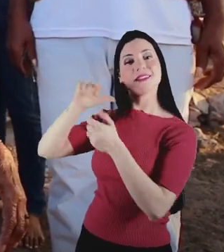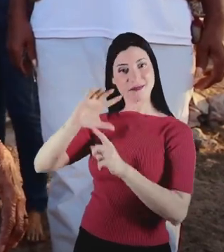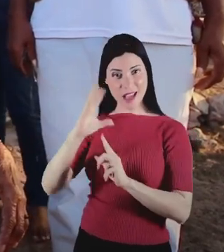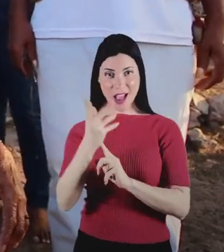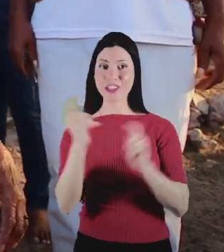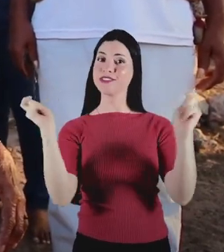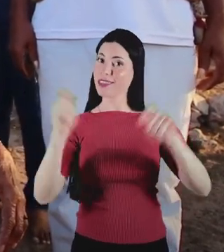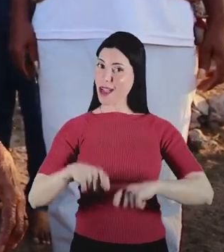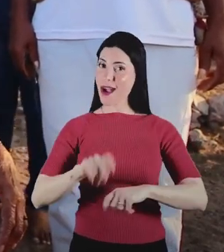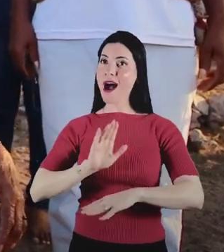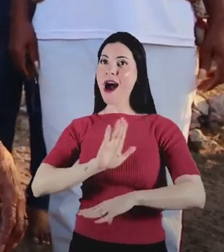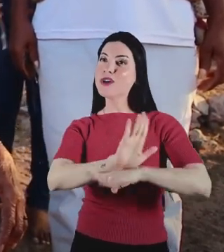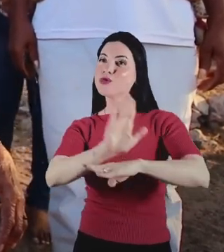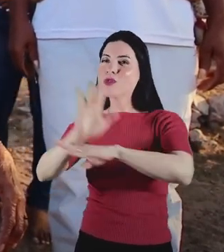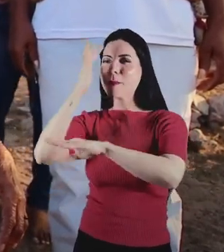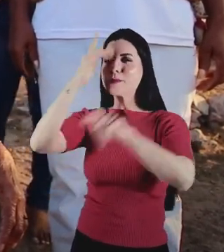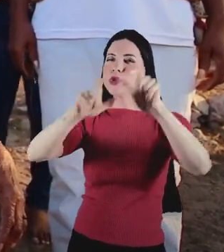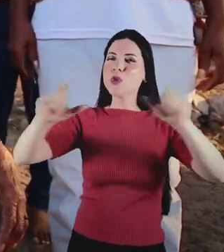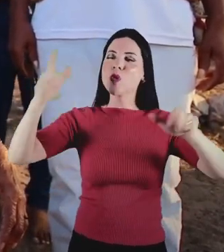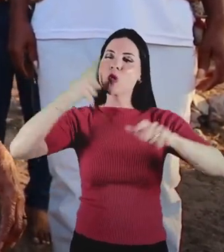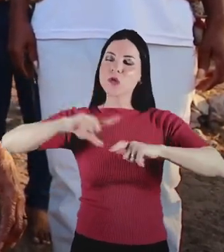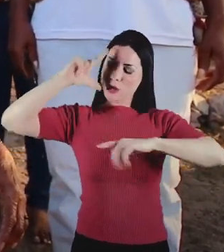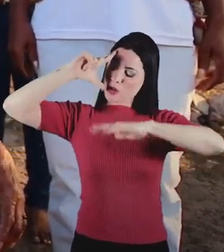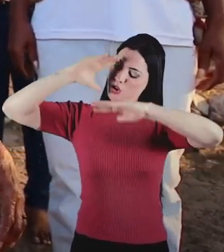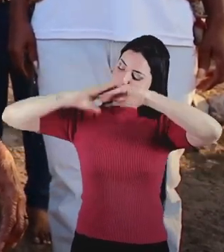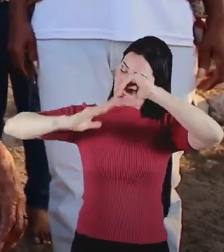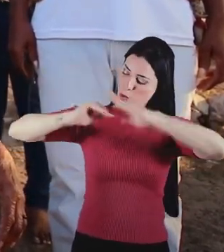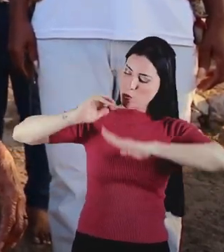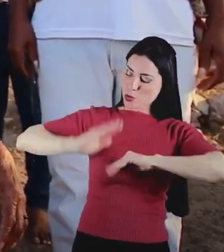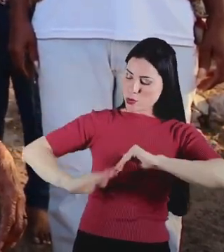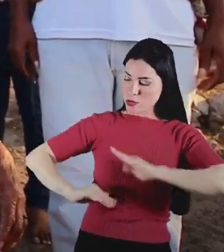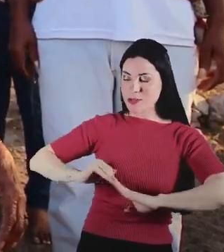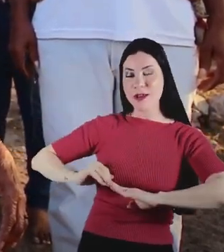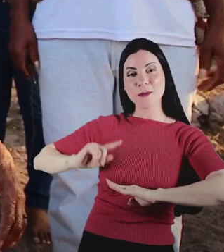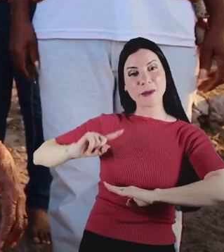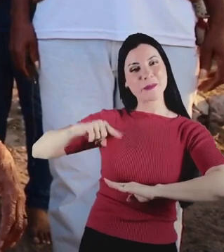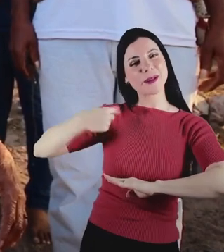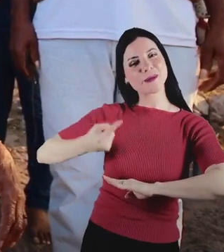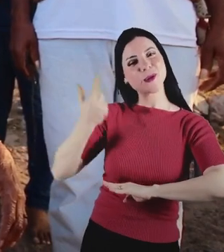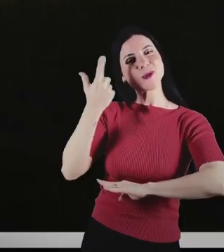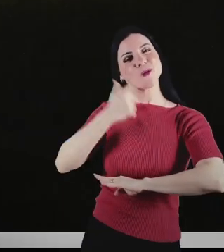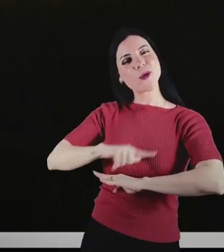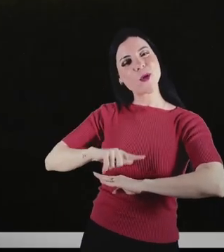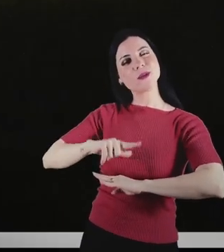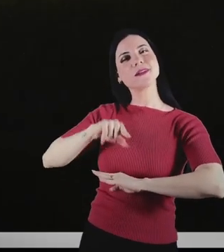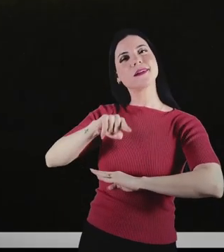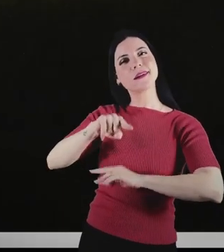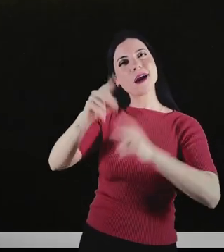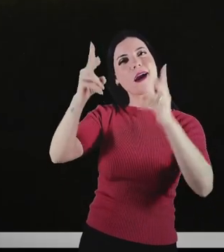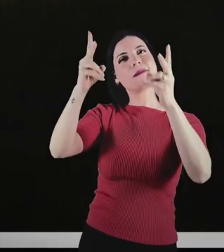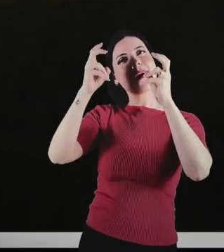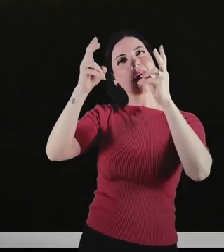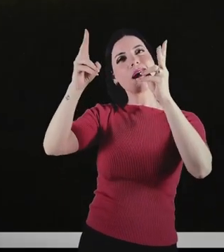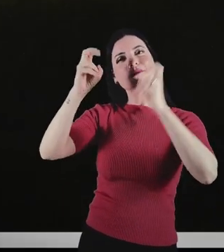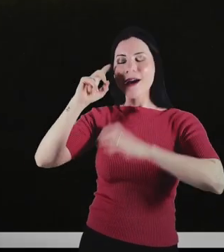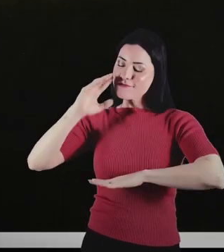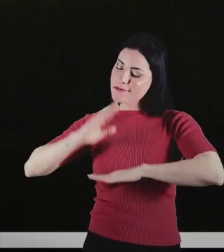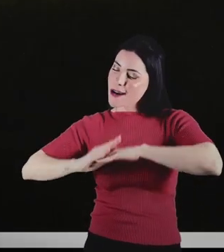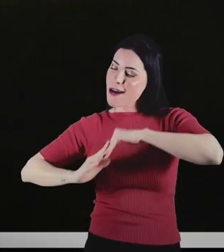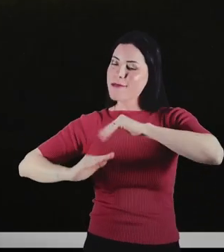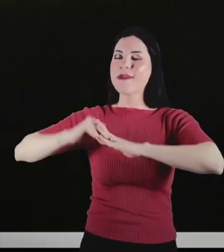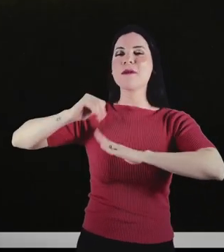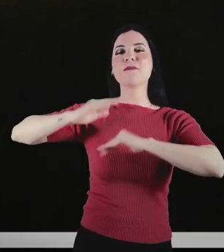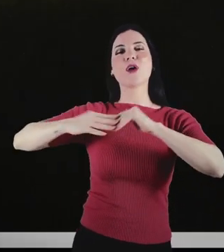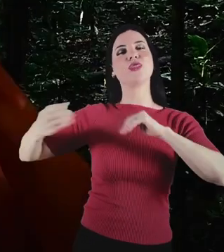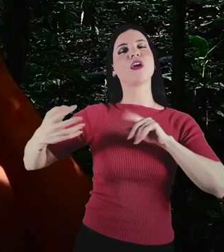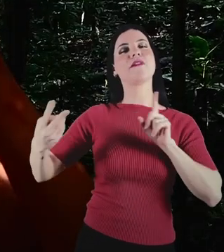essas possibilidades de desconstrução primeiro, né, para a gente poder construir uma perspectiva,